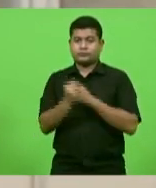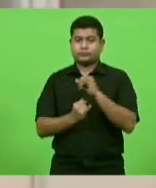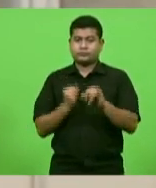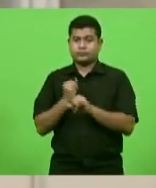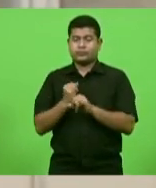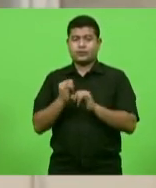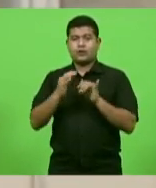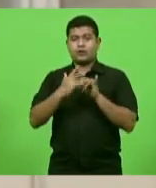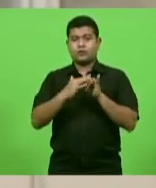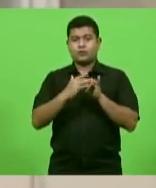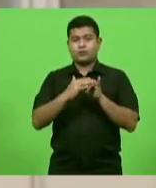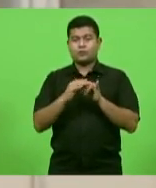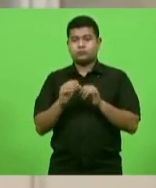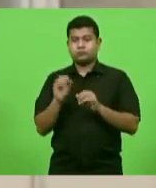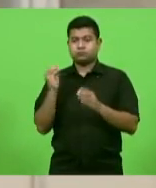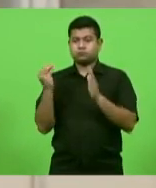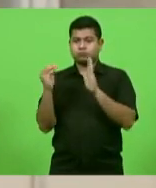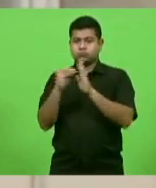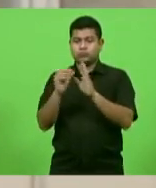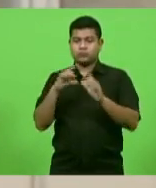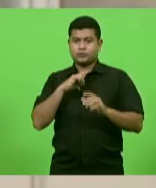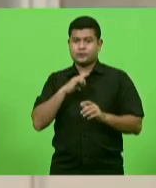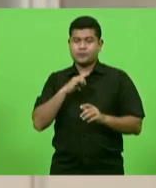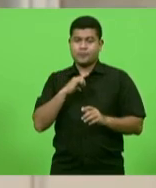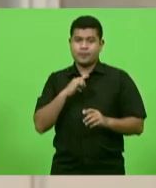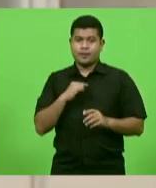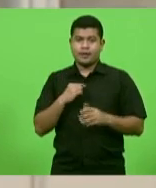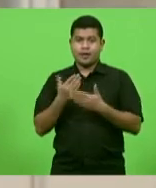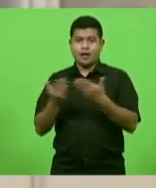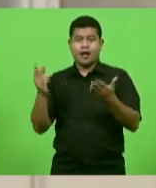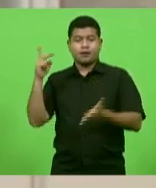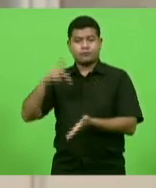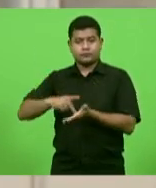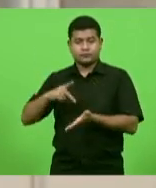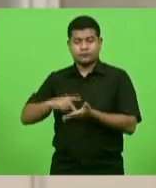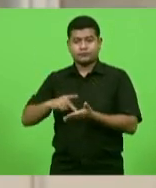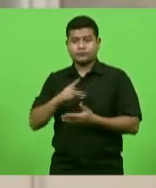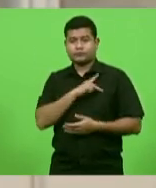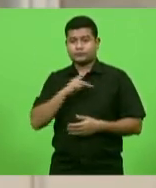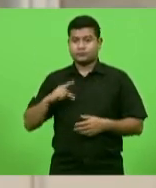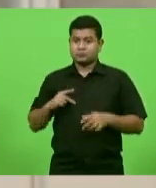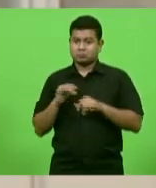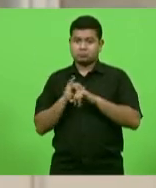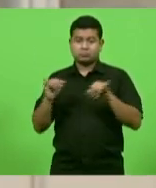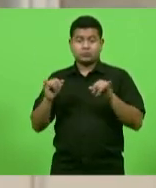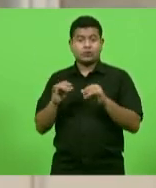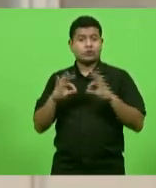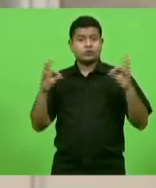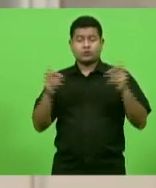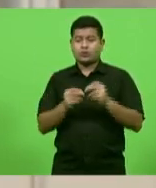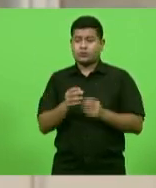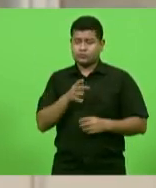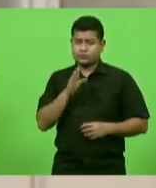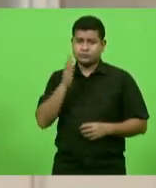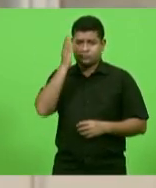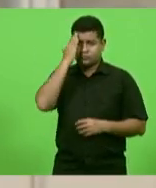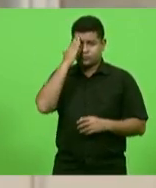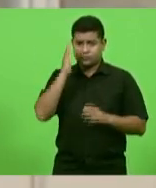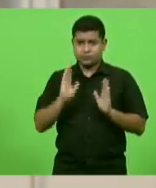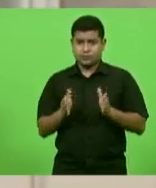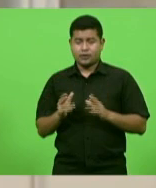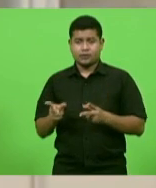do YouTube Sendo pois fatos públicos e notórios ou seja de conhecimento geral